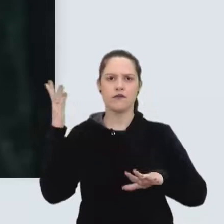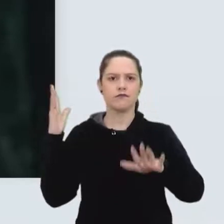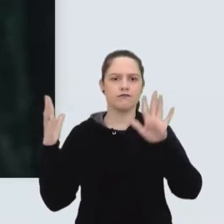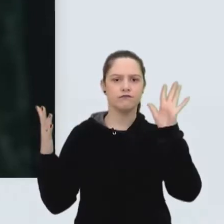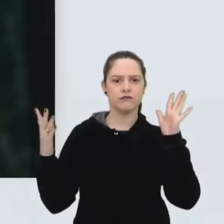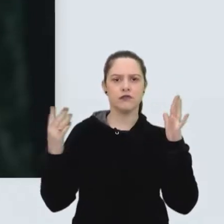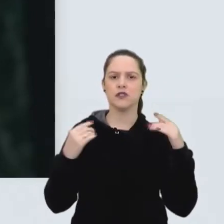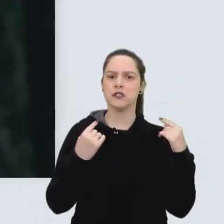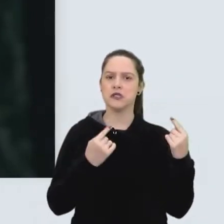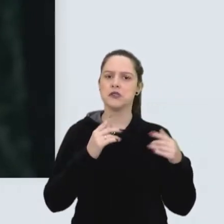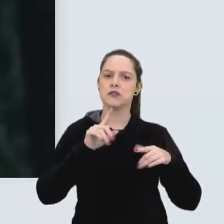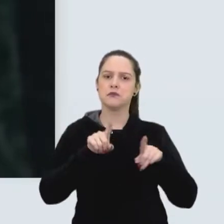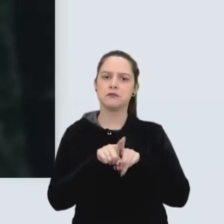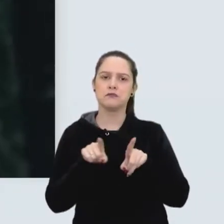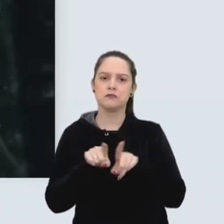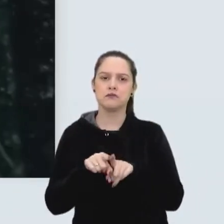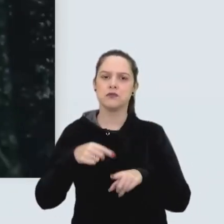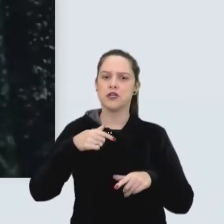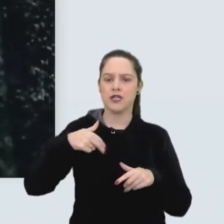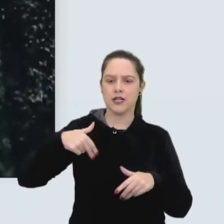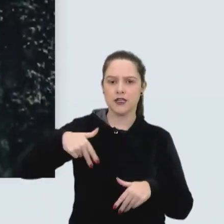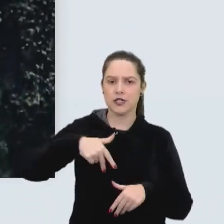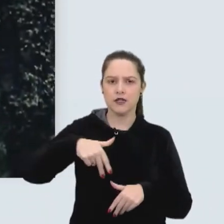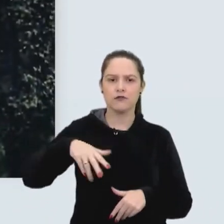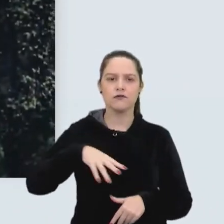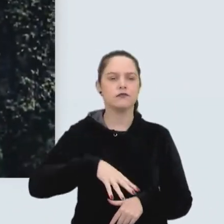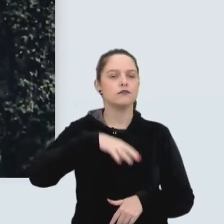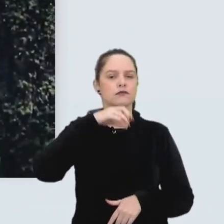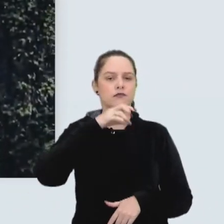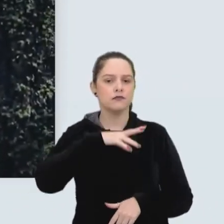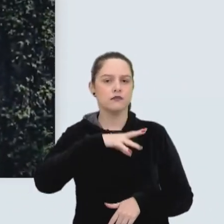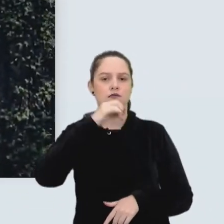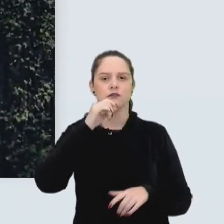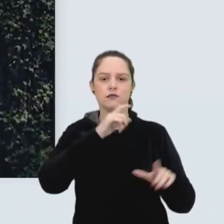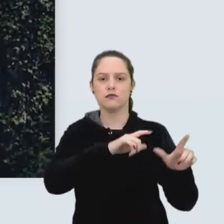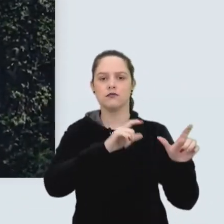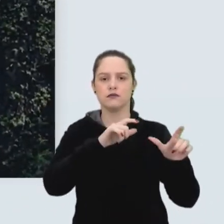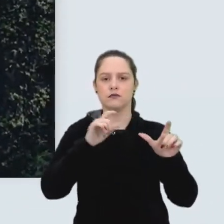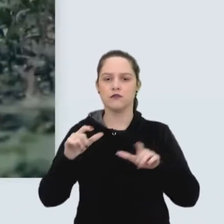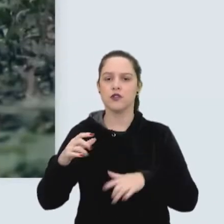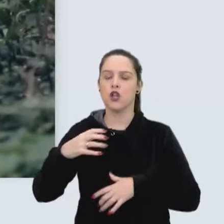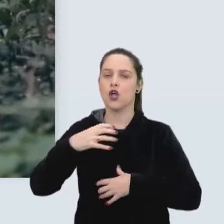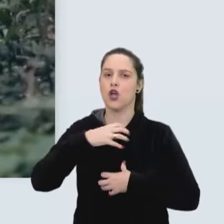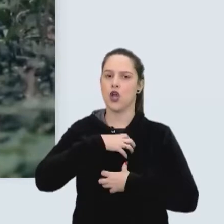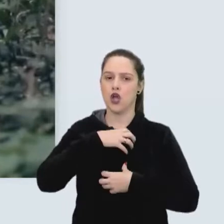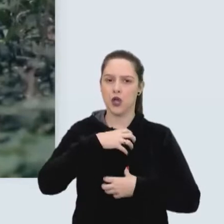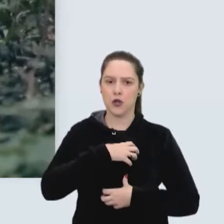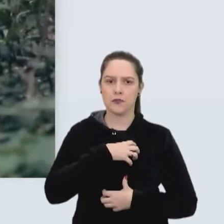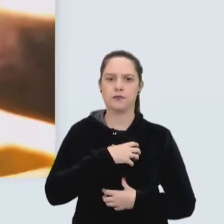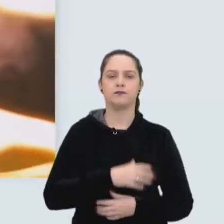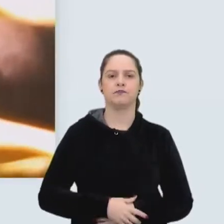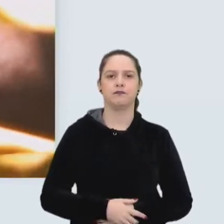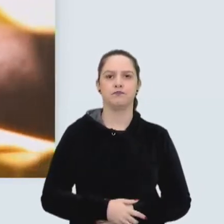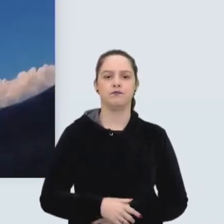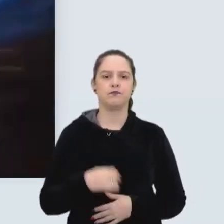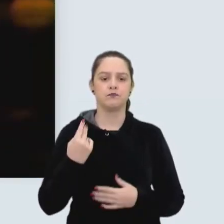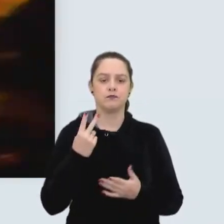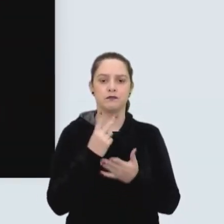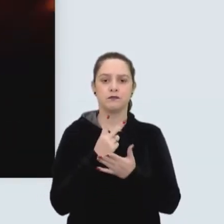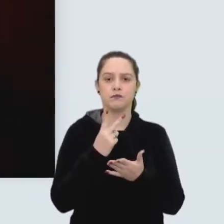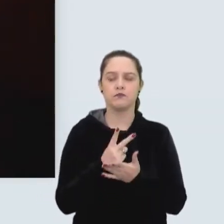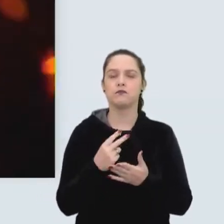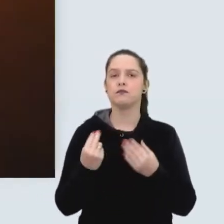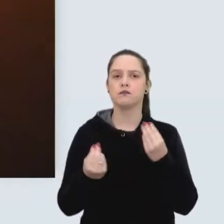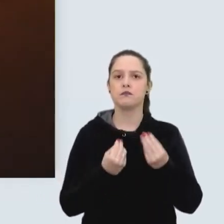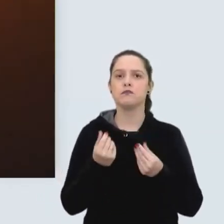marcante. Caminhar por trilhas e respirar fundo em um lugar encantador se torna quase uma terapia. Um banho de floresta